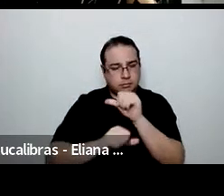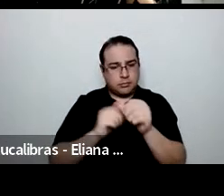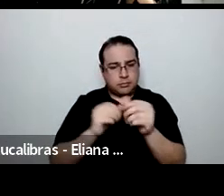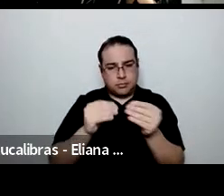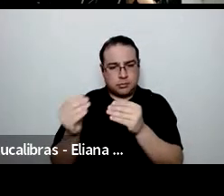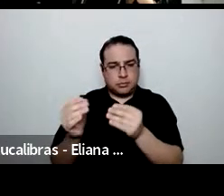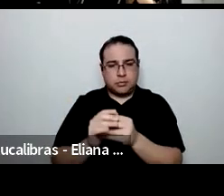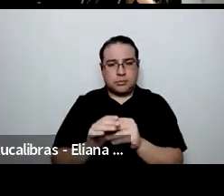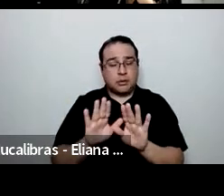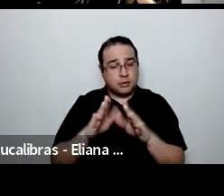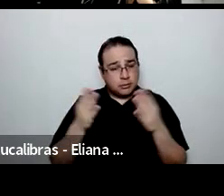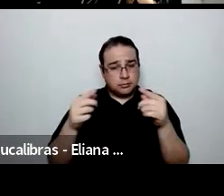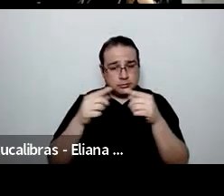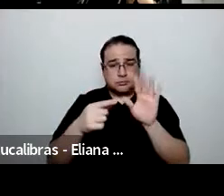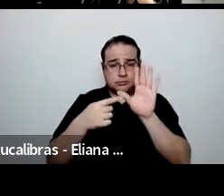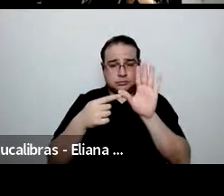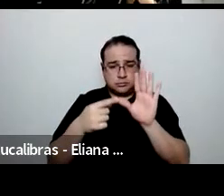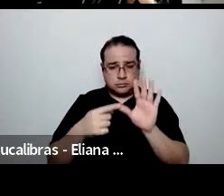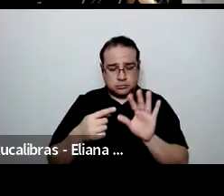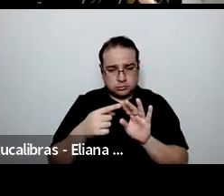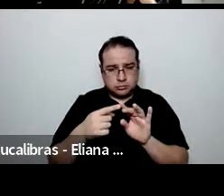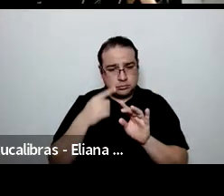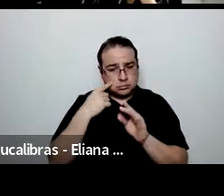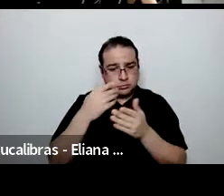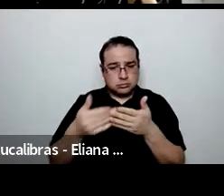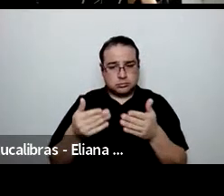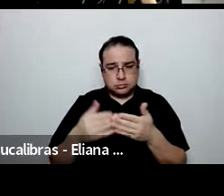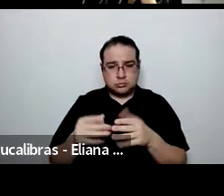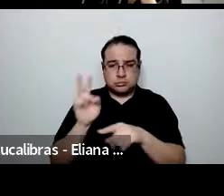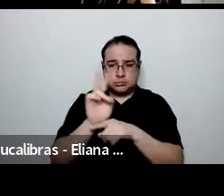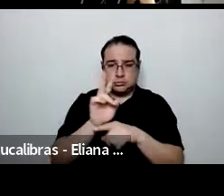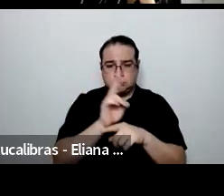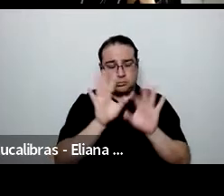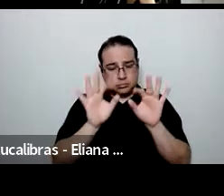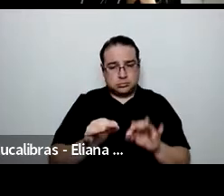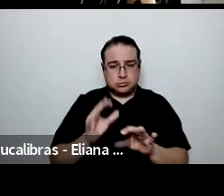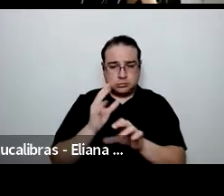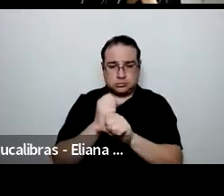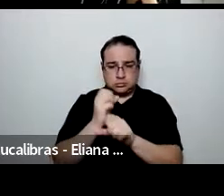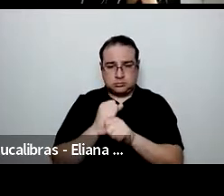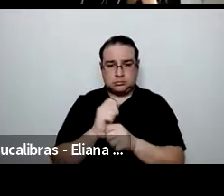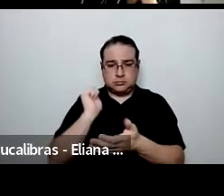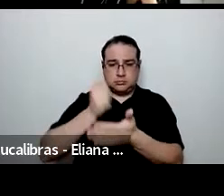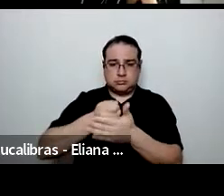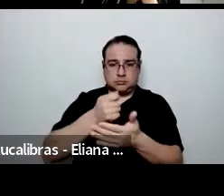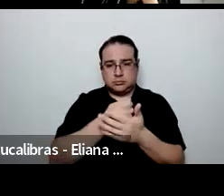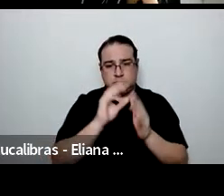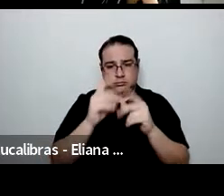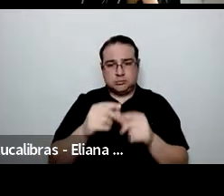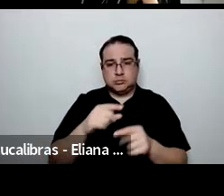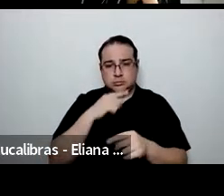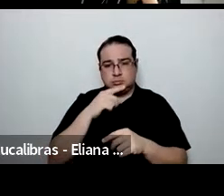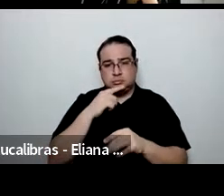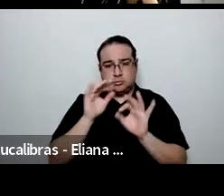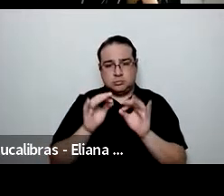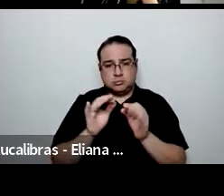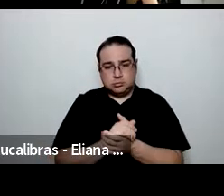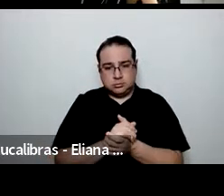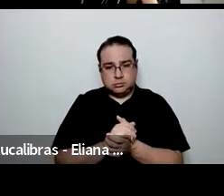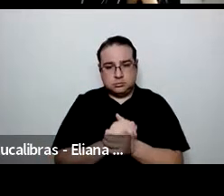o tudo no que diz respeito à eventual prejuízo a fiscalização contábil dos recursos recebidos não fiz